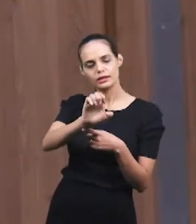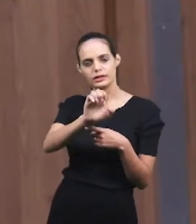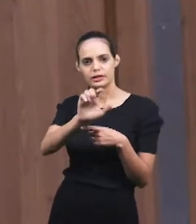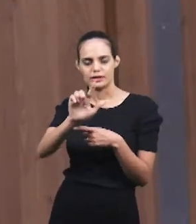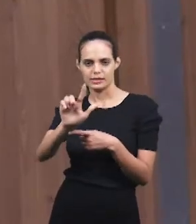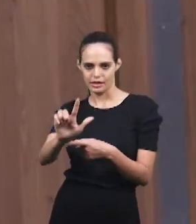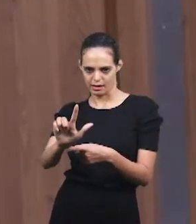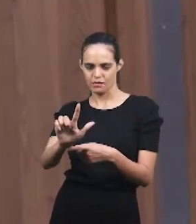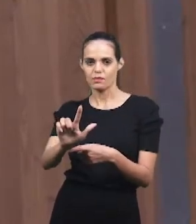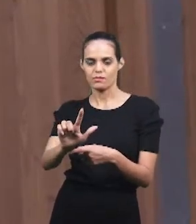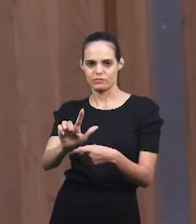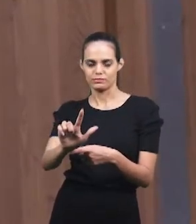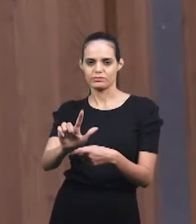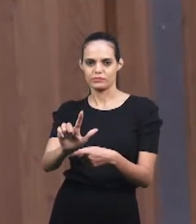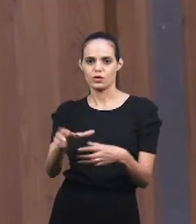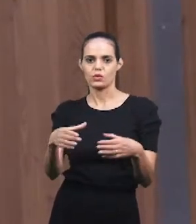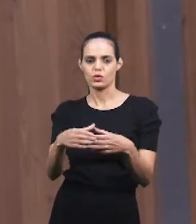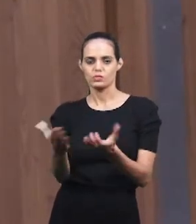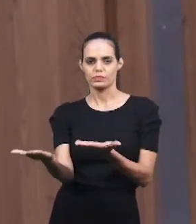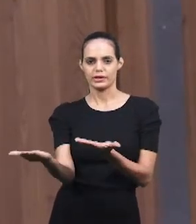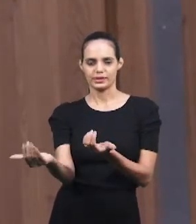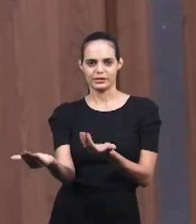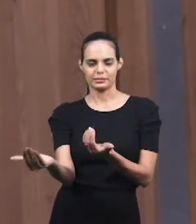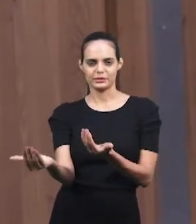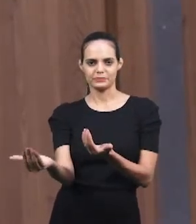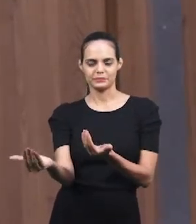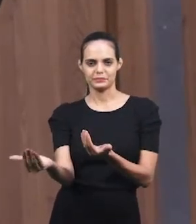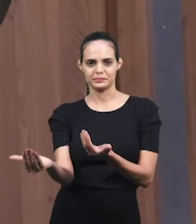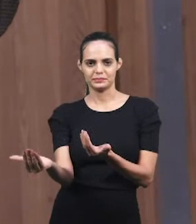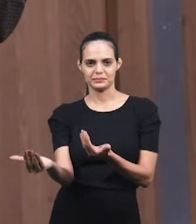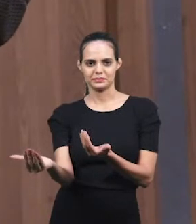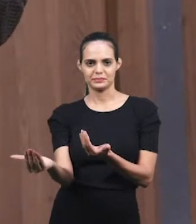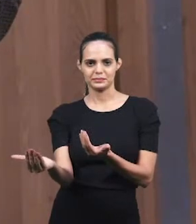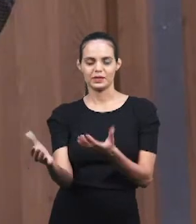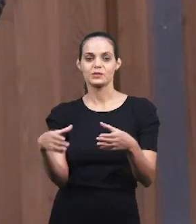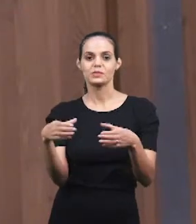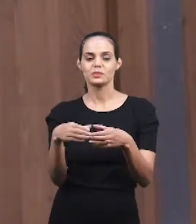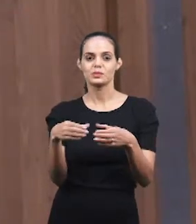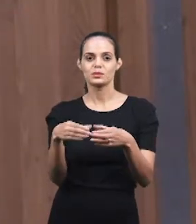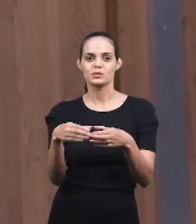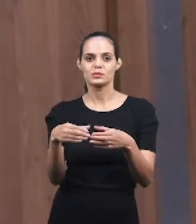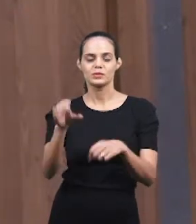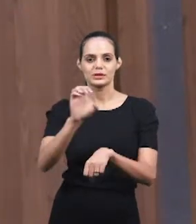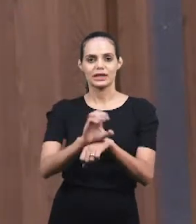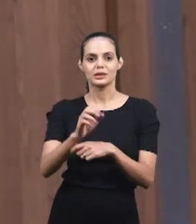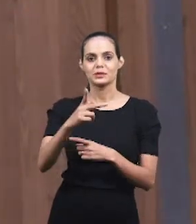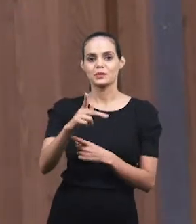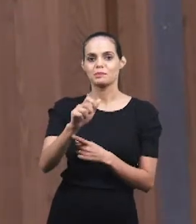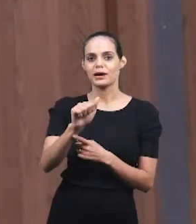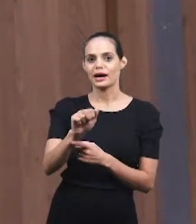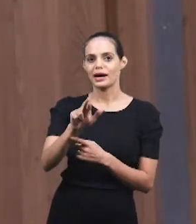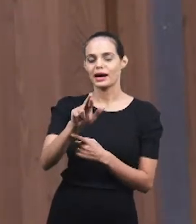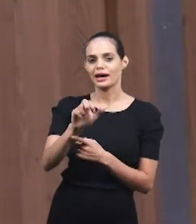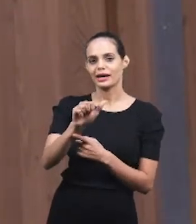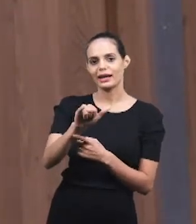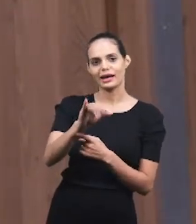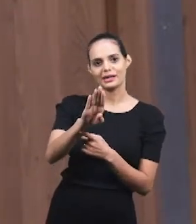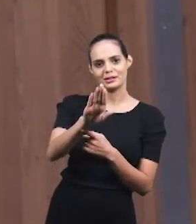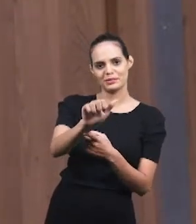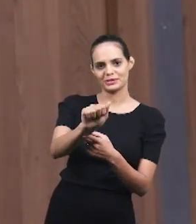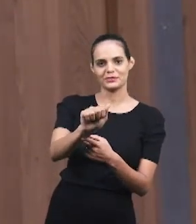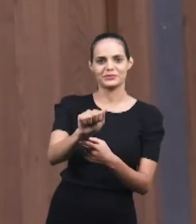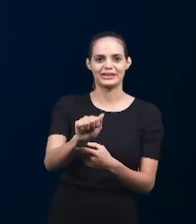João Pessoa, lá em Paraíba. Então, tanto o Iderli quanto o Daniel, 2 jovens, irão responder a